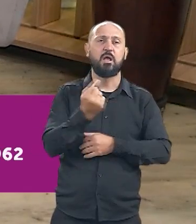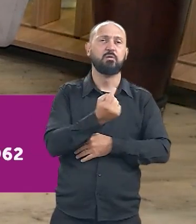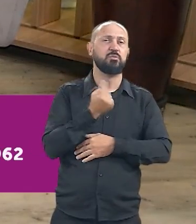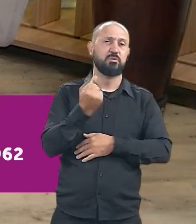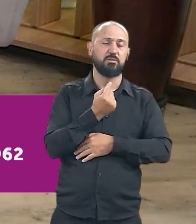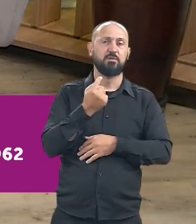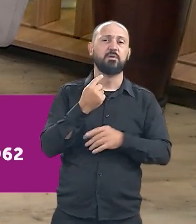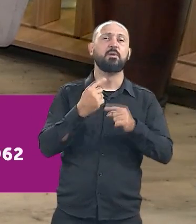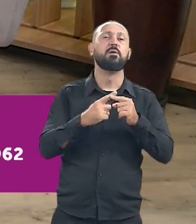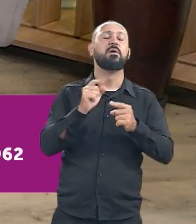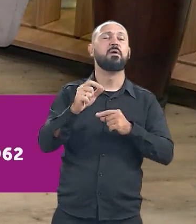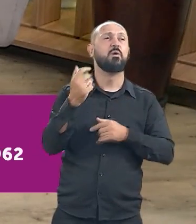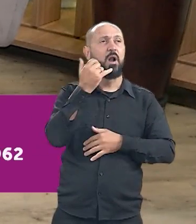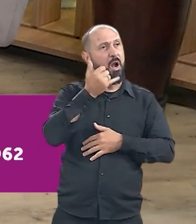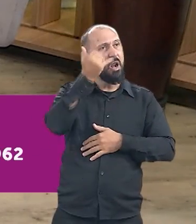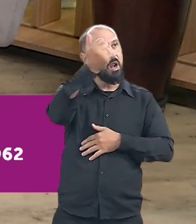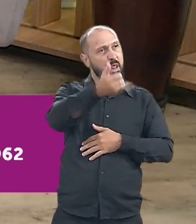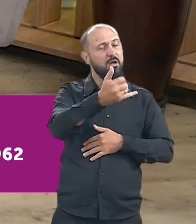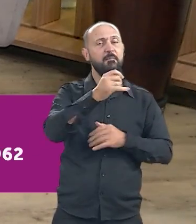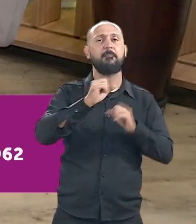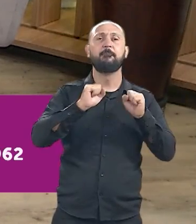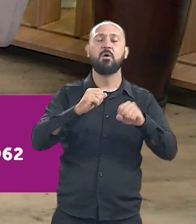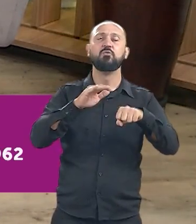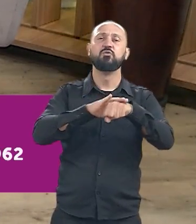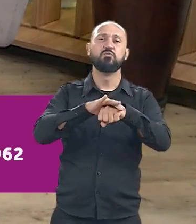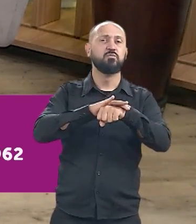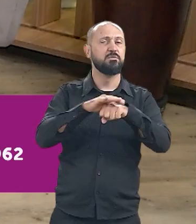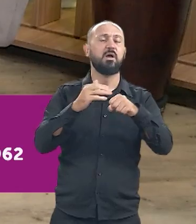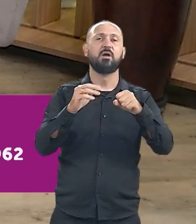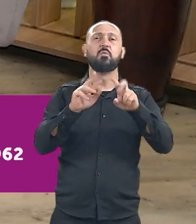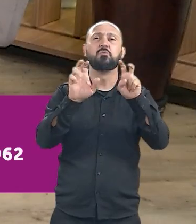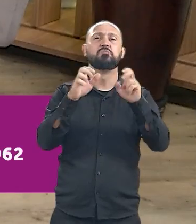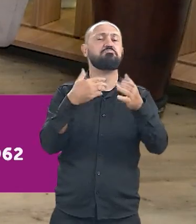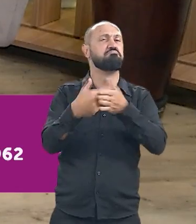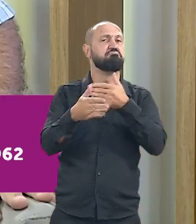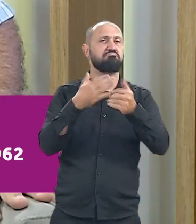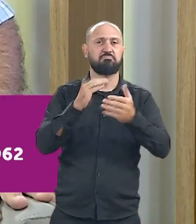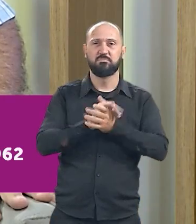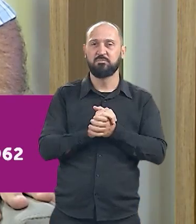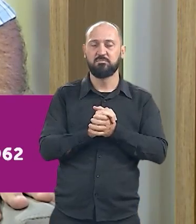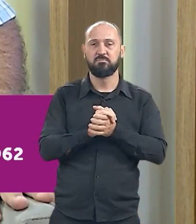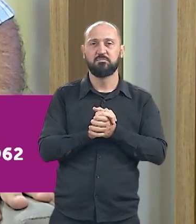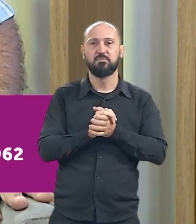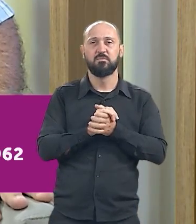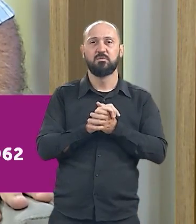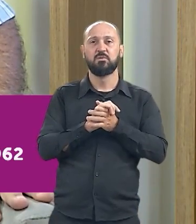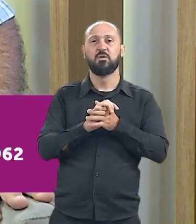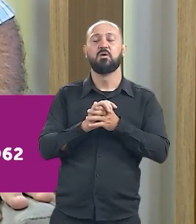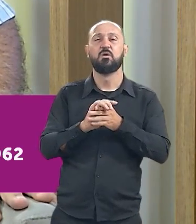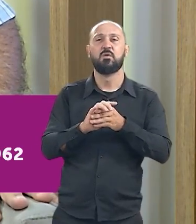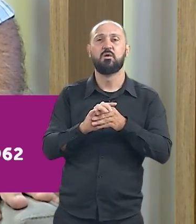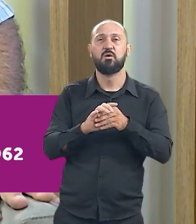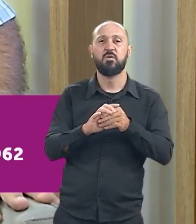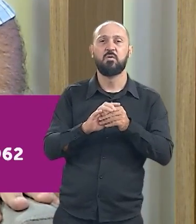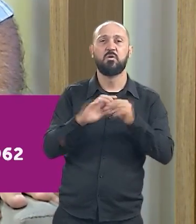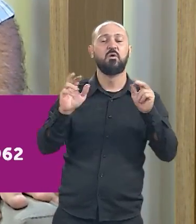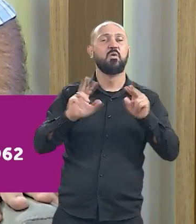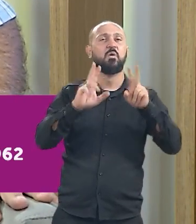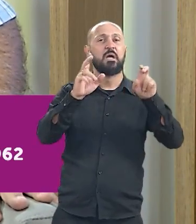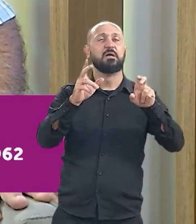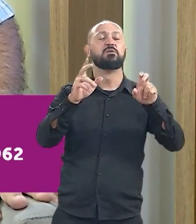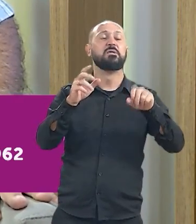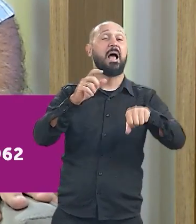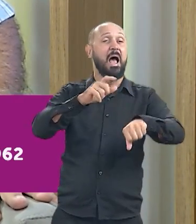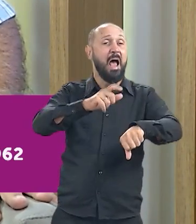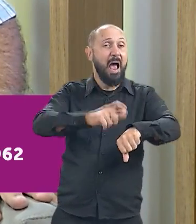podem falar de qualquer assunto, né? O assunto que estão naquele momento sendo